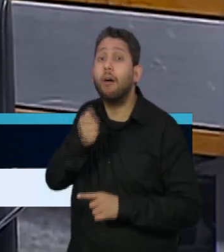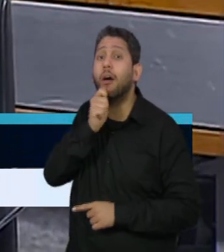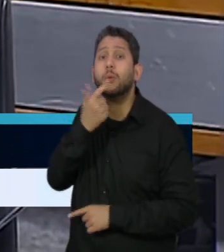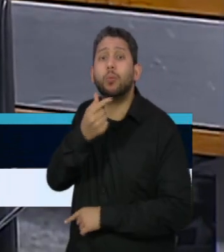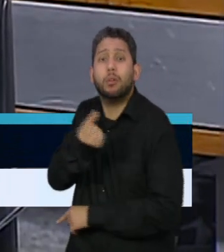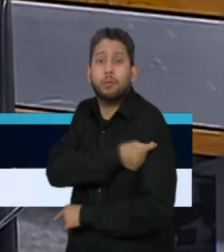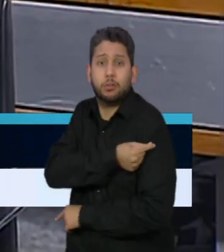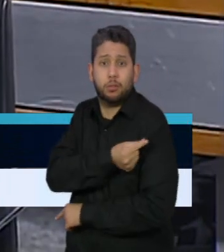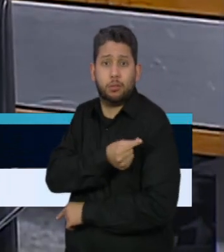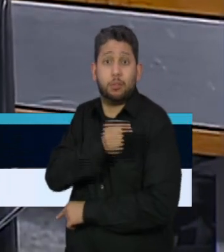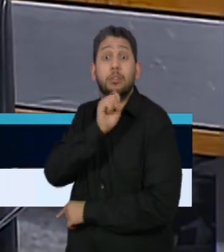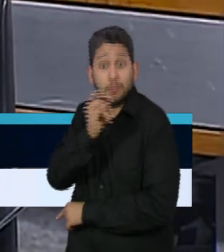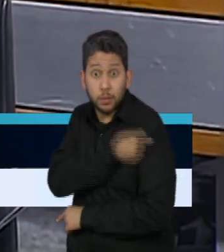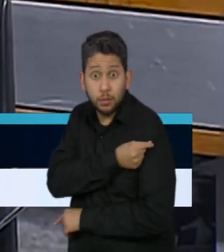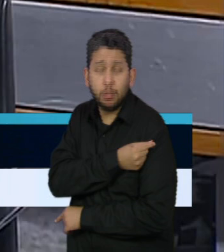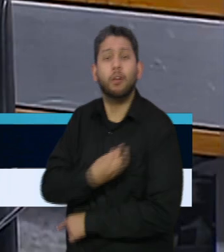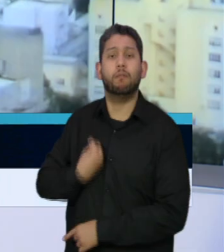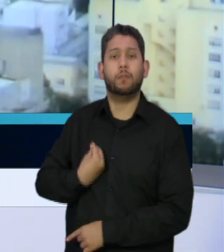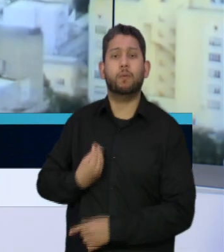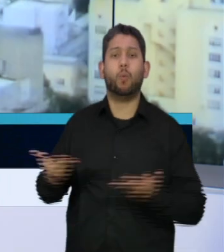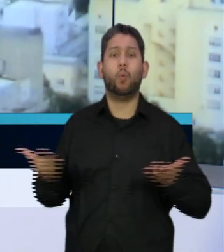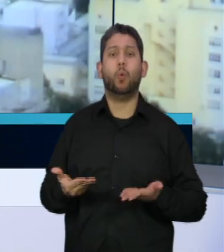poderiam estar aqui conosco.